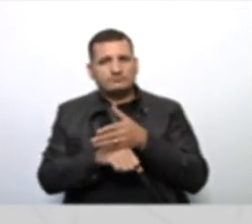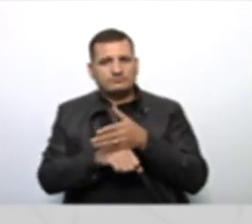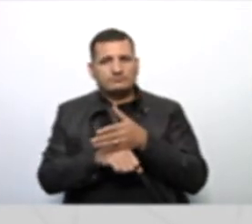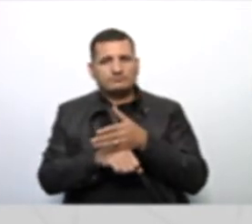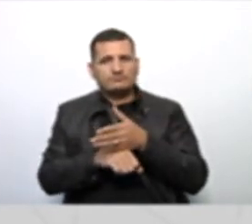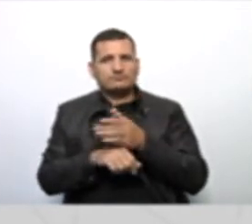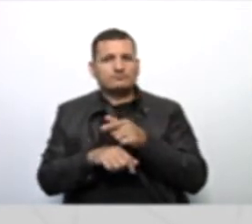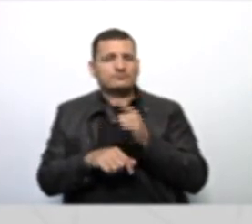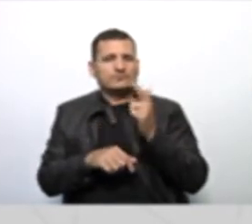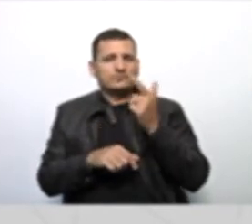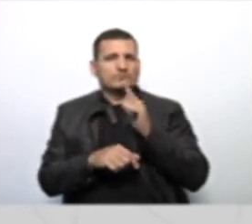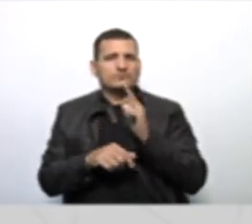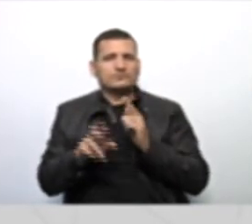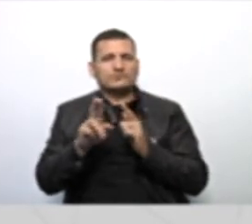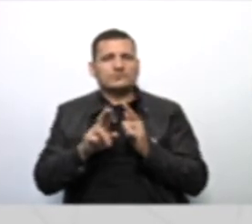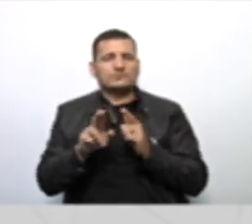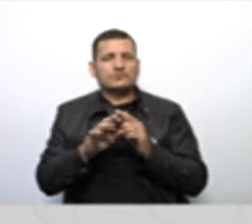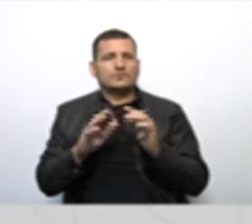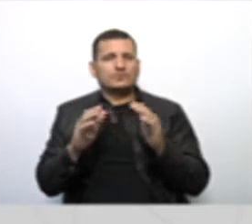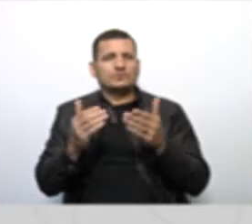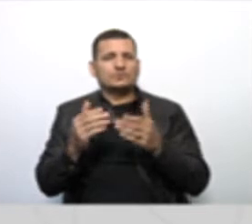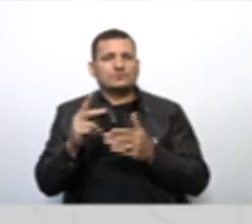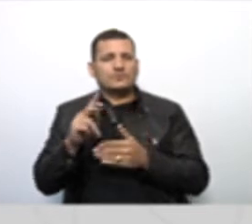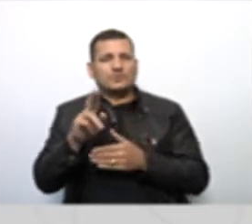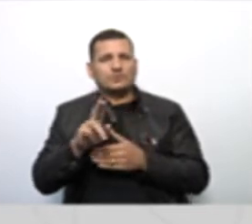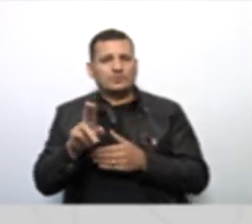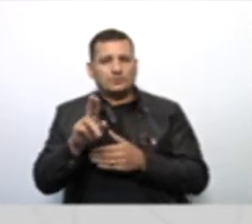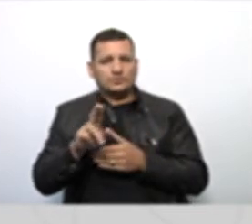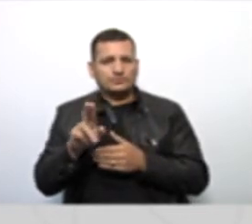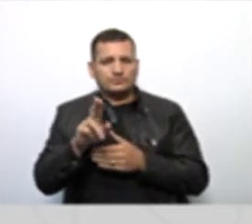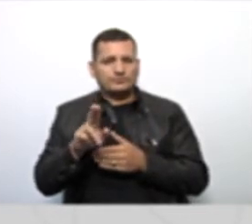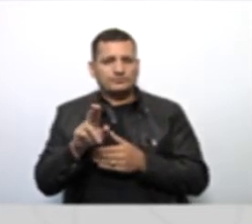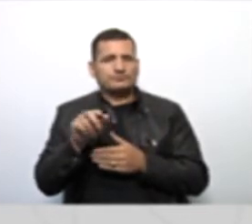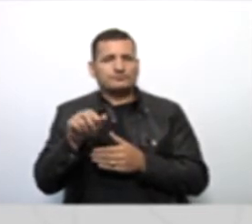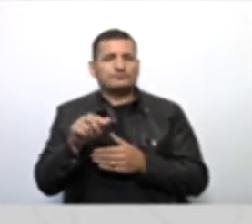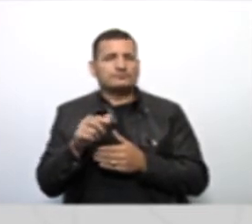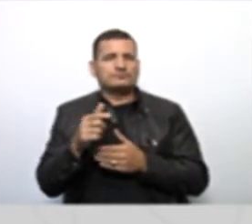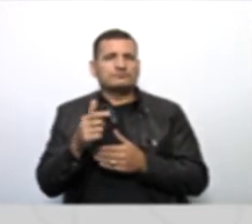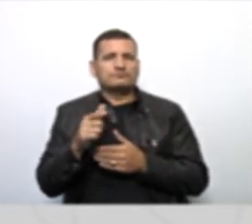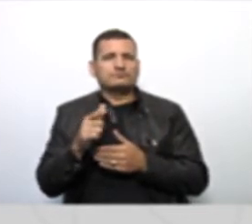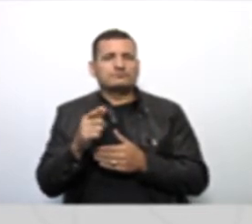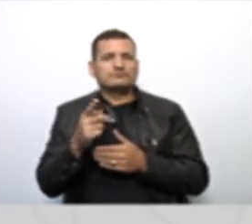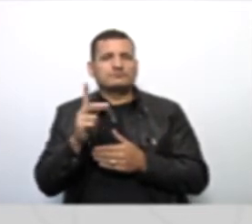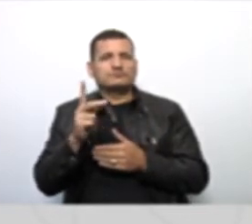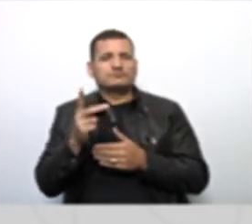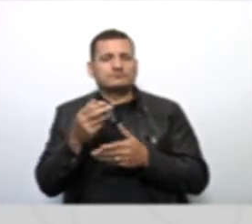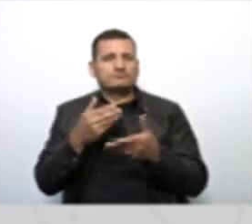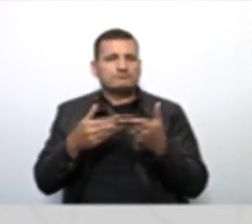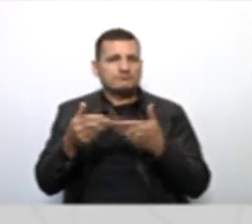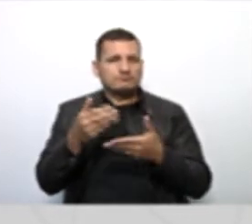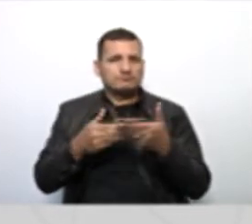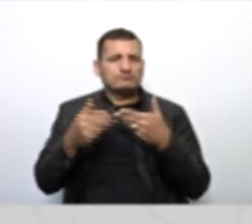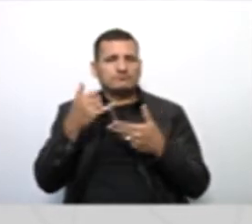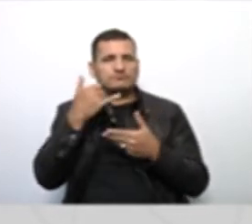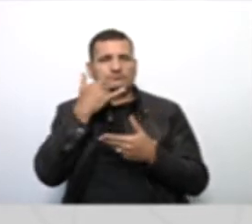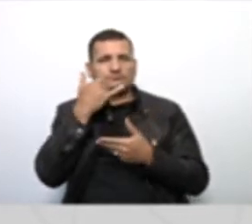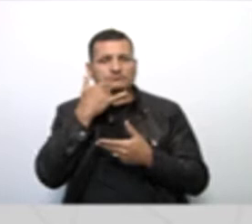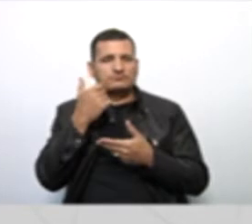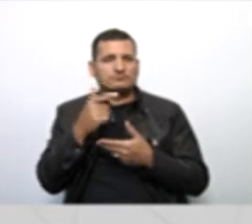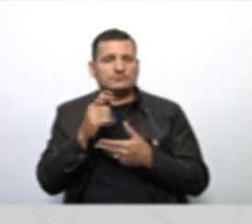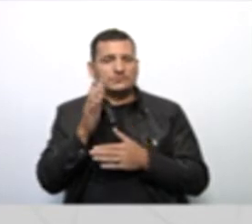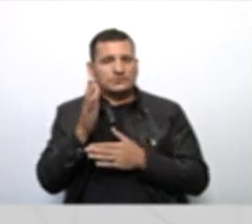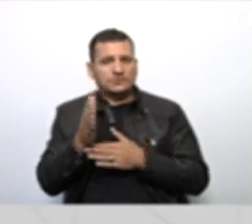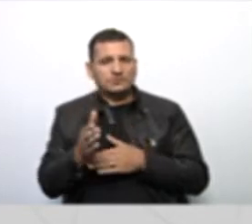consegue utilizar todas as funcionalidades do dispositivo. Ou seja, ele não tem uma interação no seu hardware, do seu celular. Não tem uma interação